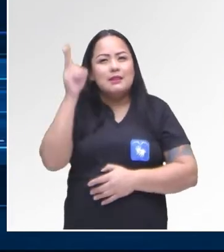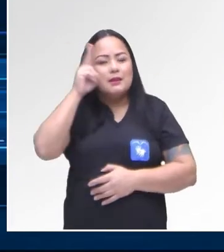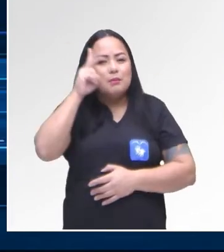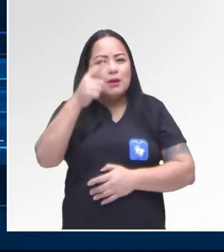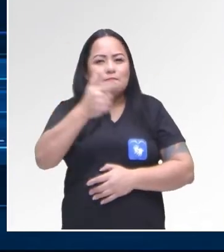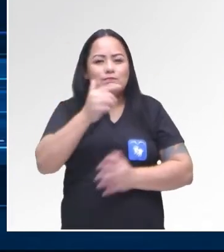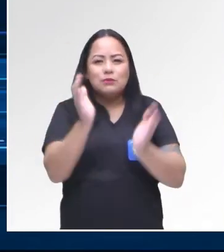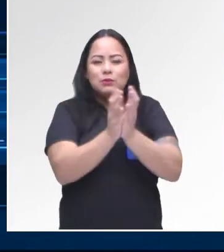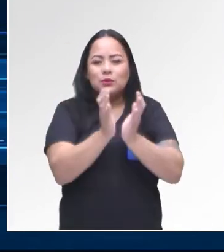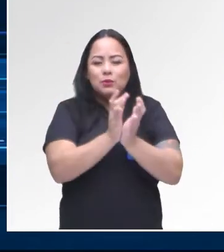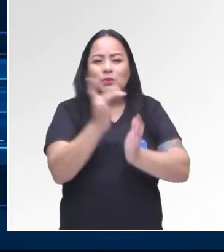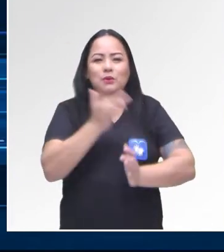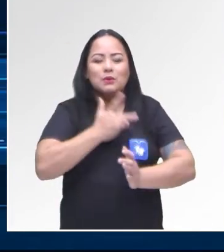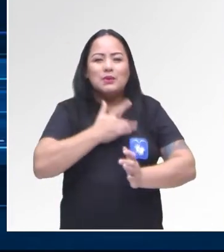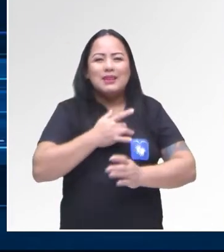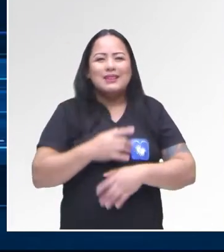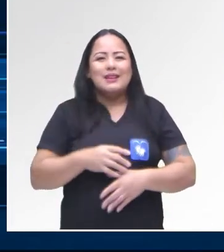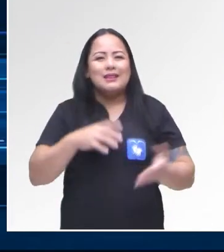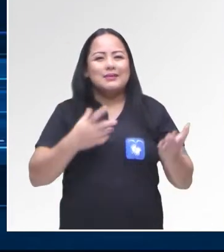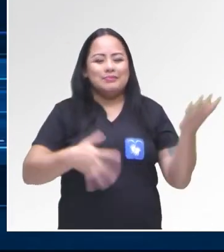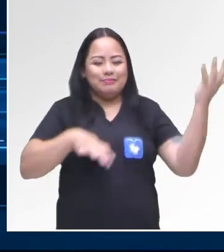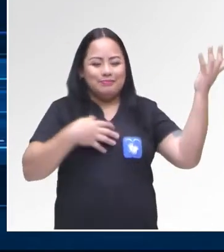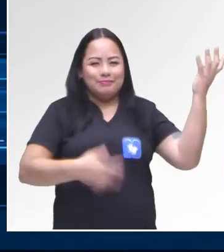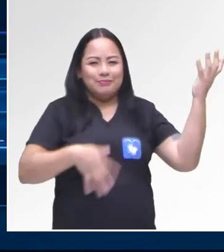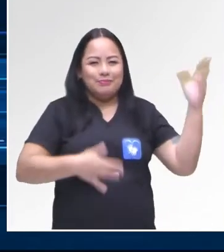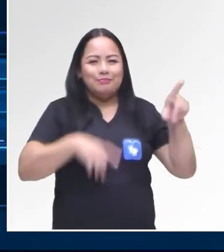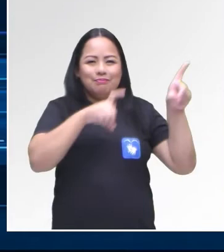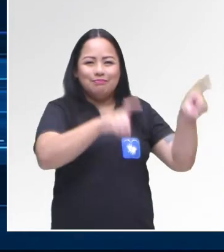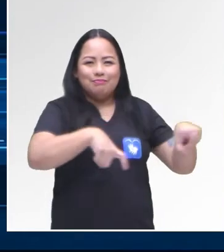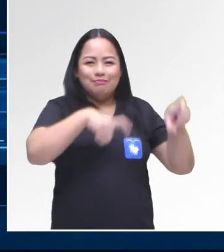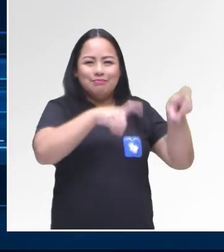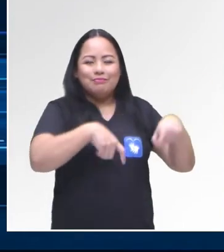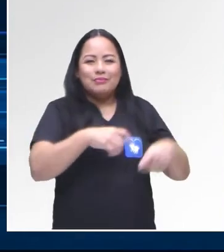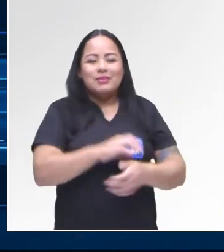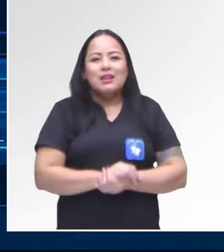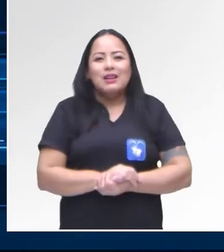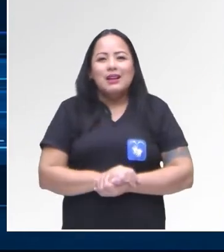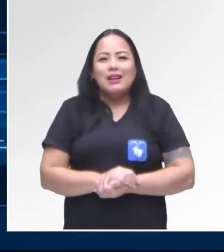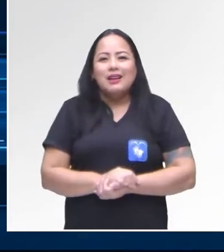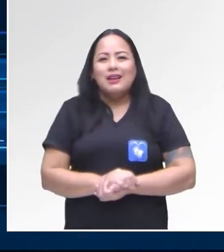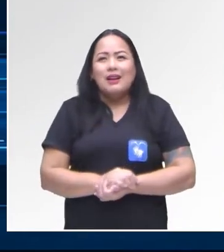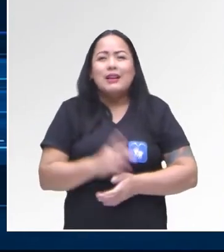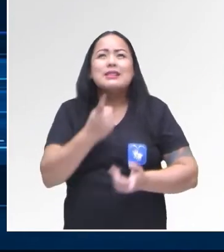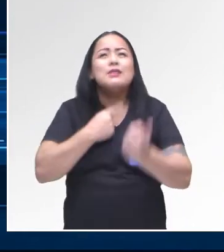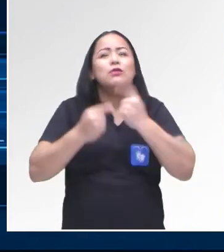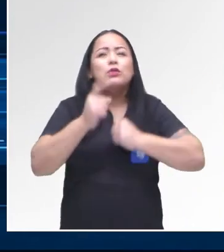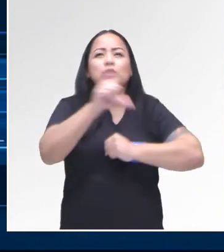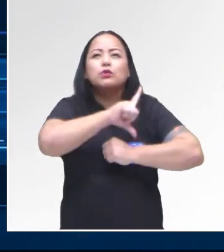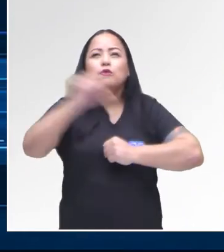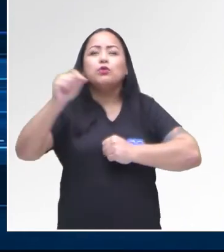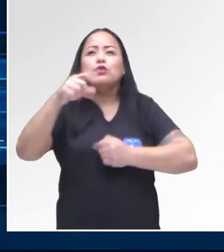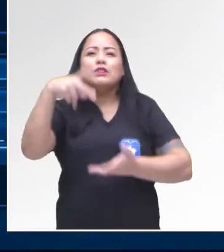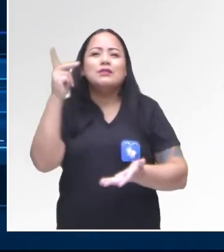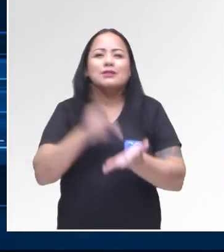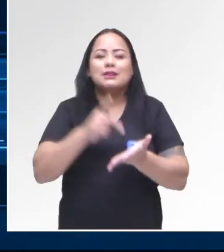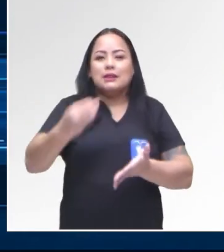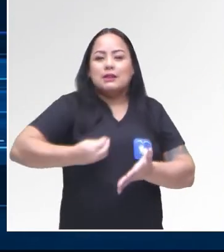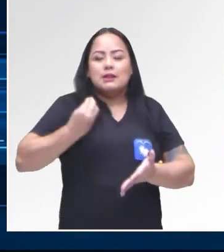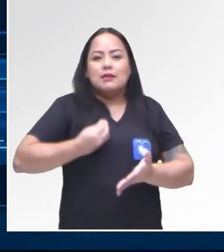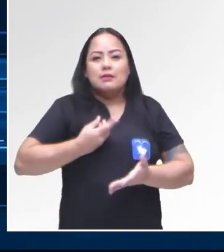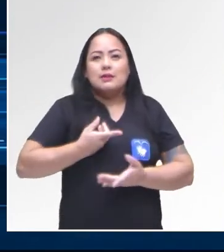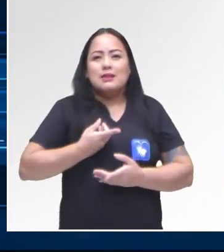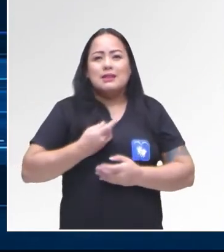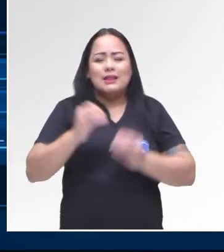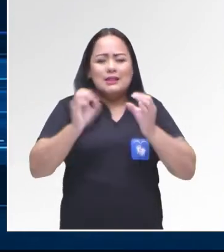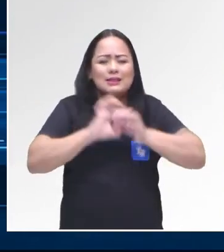geração, você vai lembrar de Bruno e Marrone. Agora, olha que interessante, eles querem fugir da realidade, eles querem